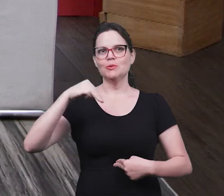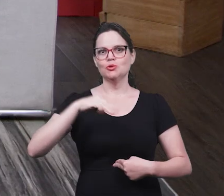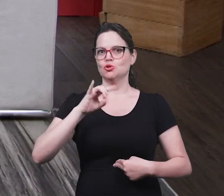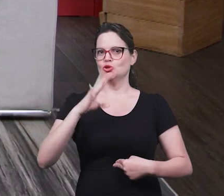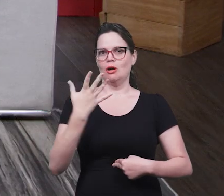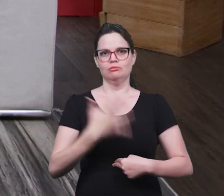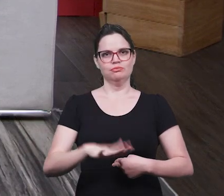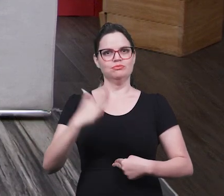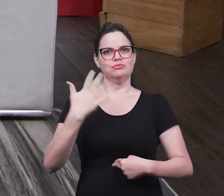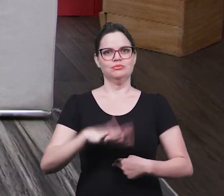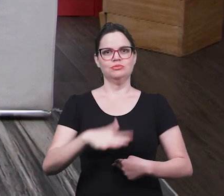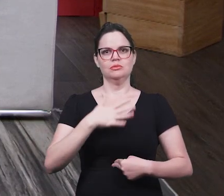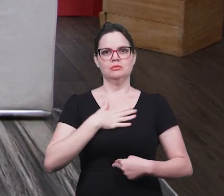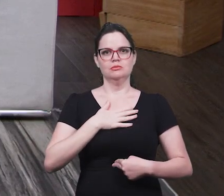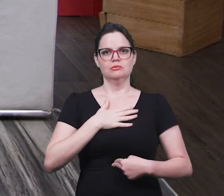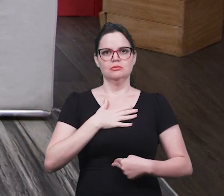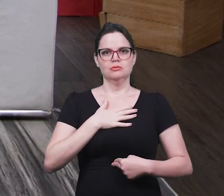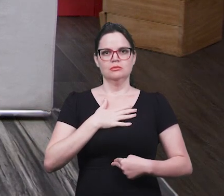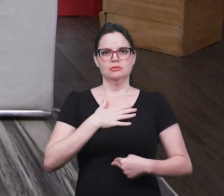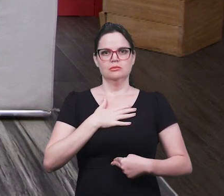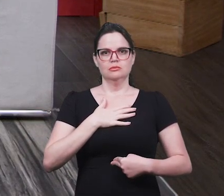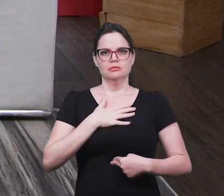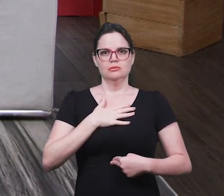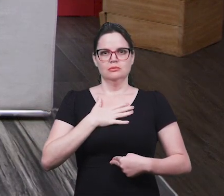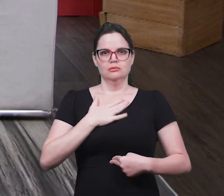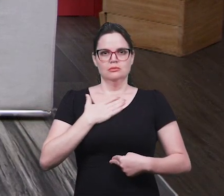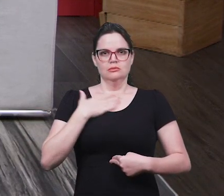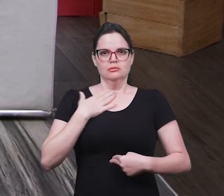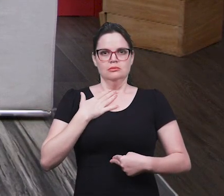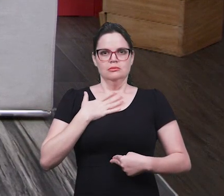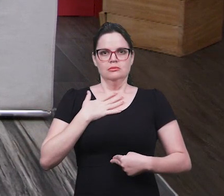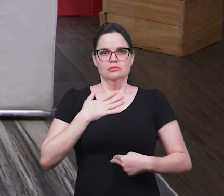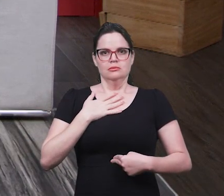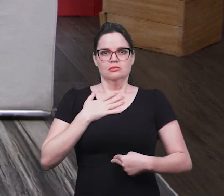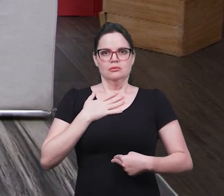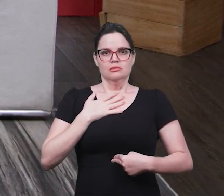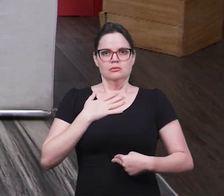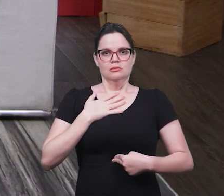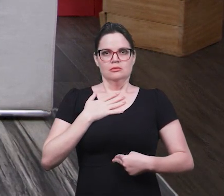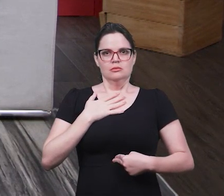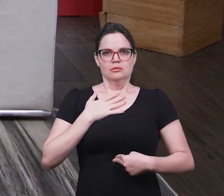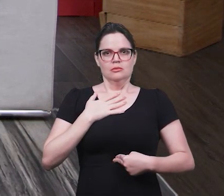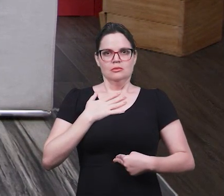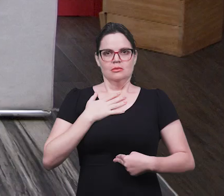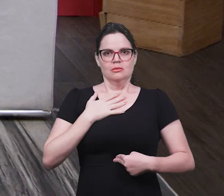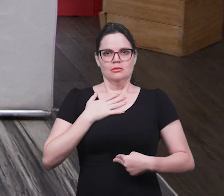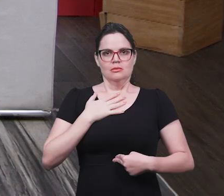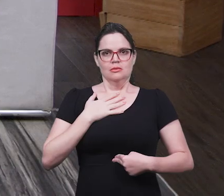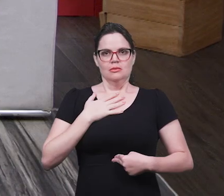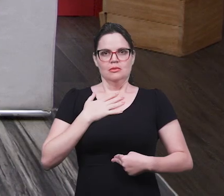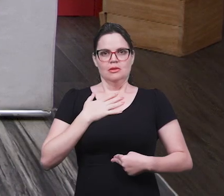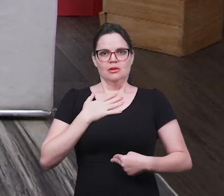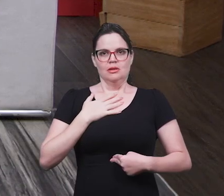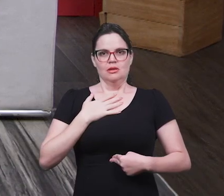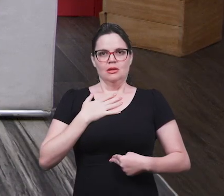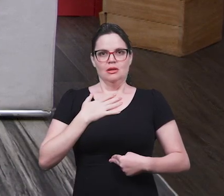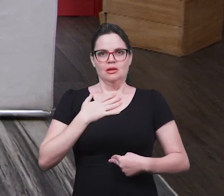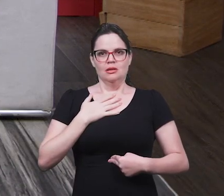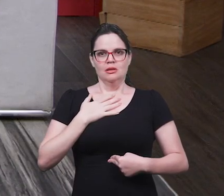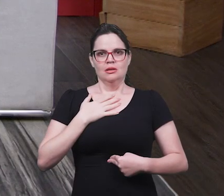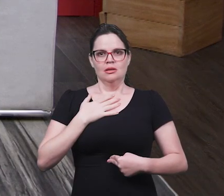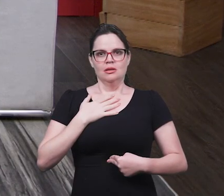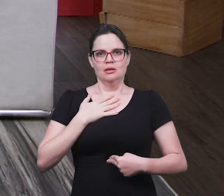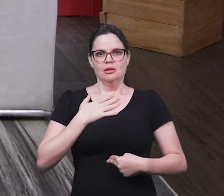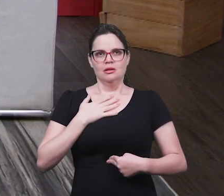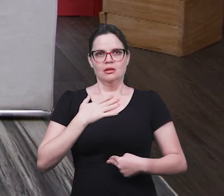minuto, só treinando. Então, se a gente fizer aqui agora, a gente vai conseguir no mínimo 30 segundos,